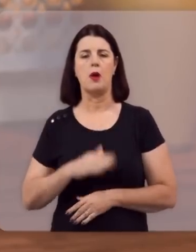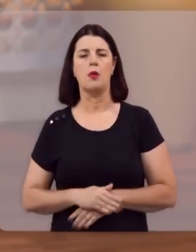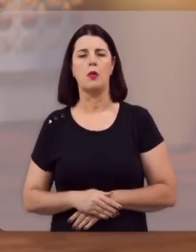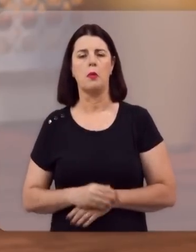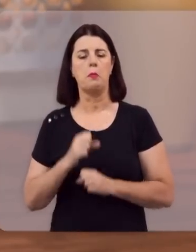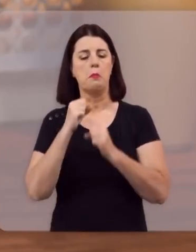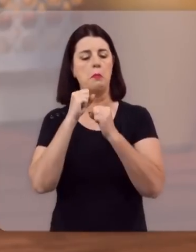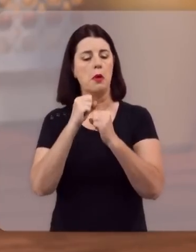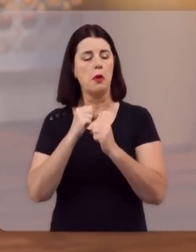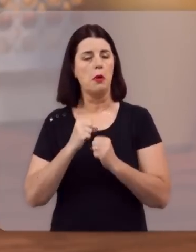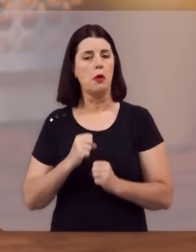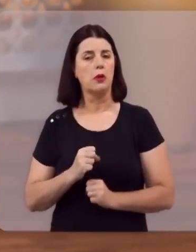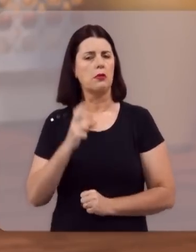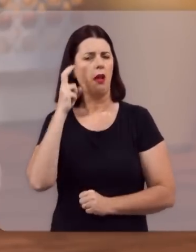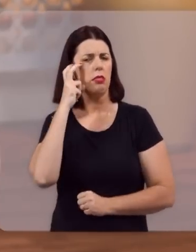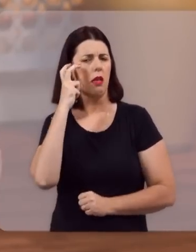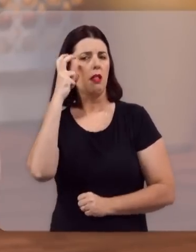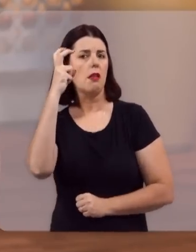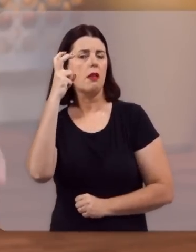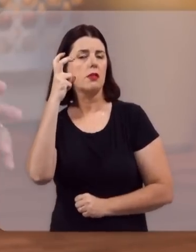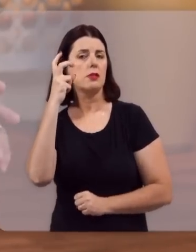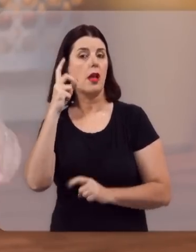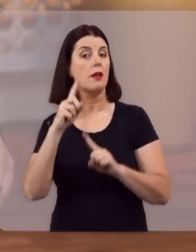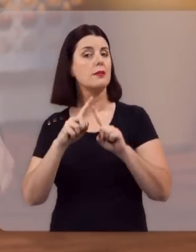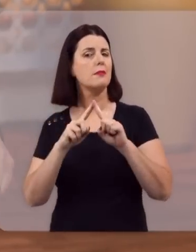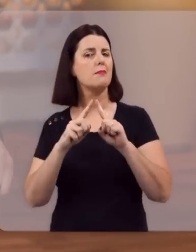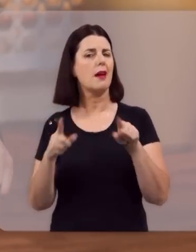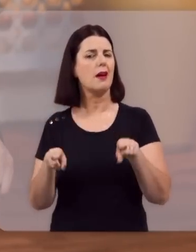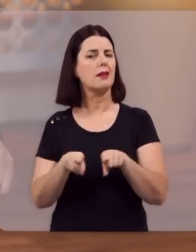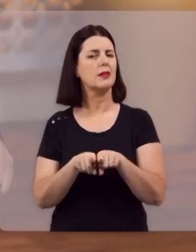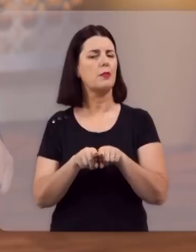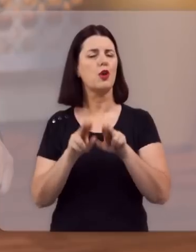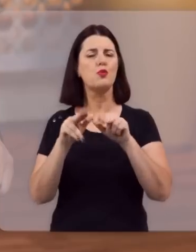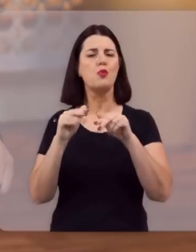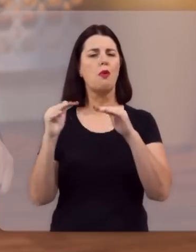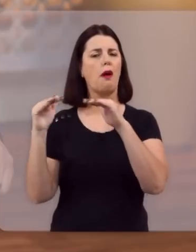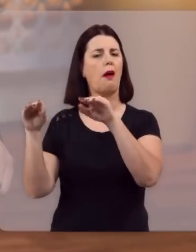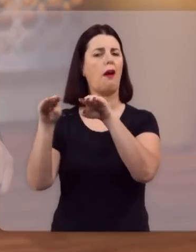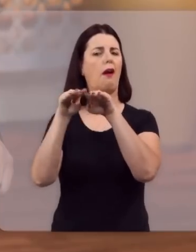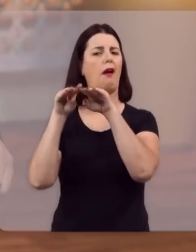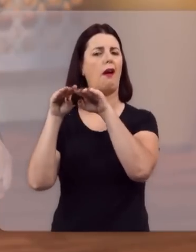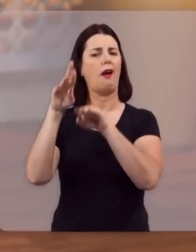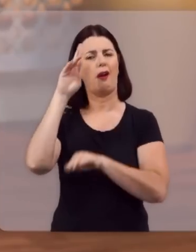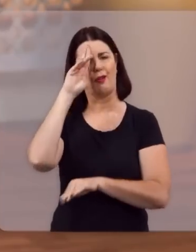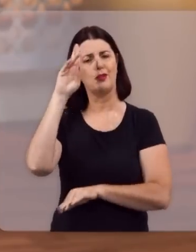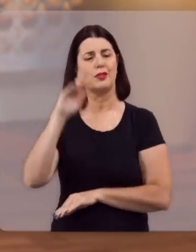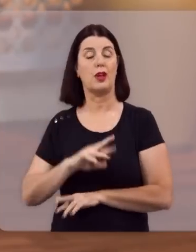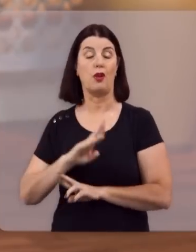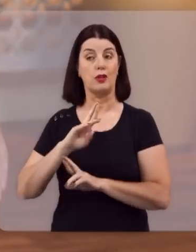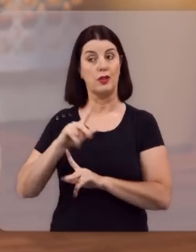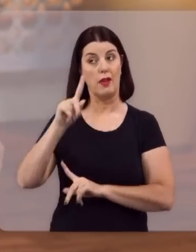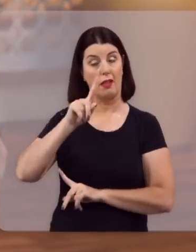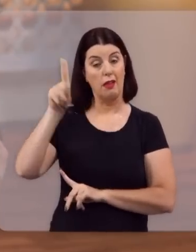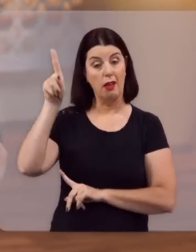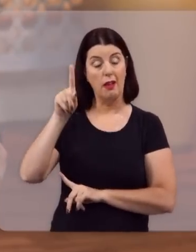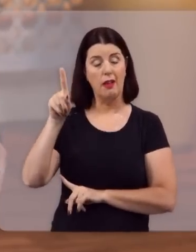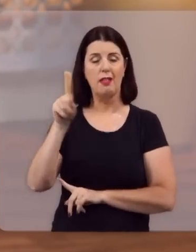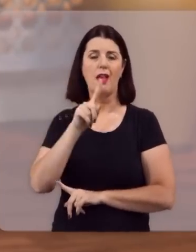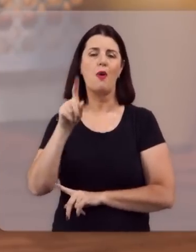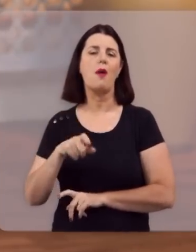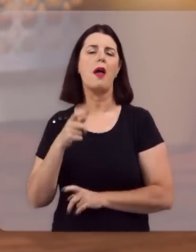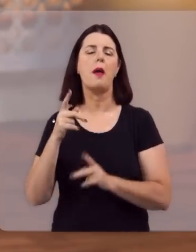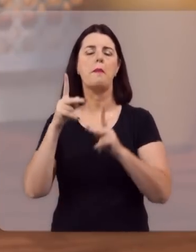perverso, poderoso, inteligente, mas evidentemente nunca equiparado ao Senhor, porque diferente de Deus, ele não